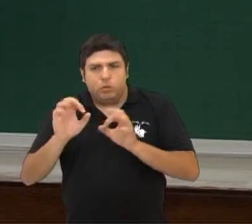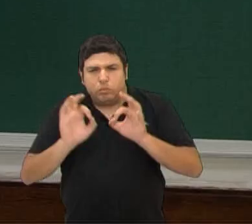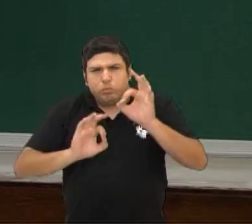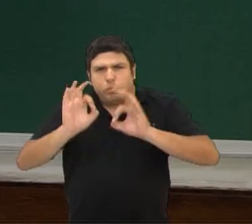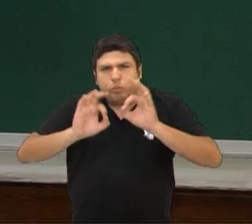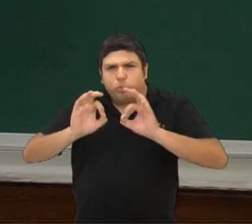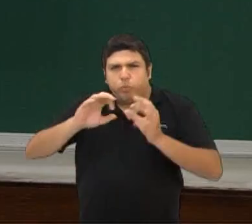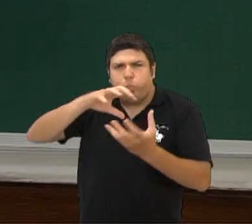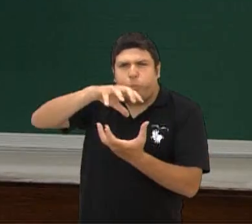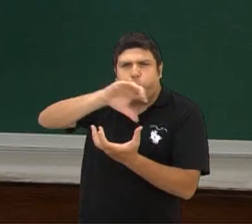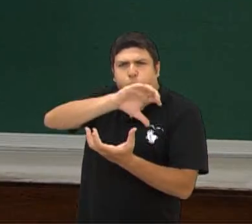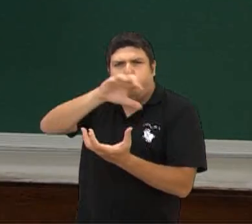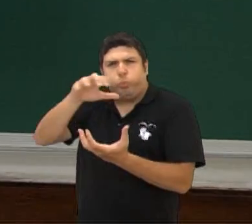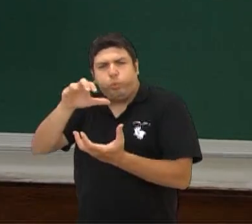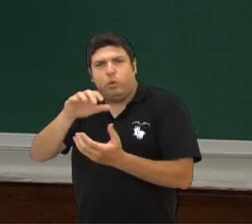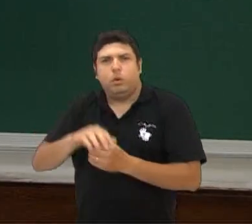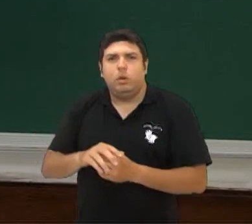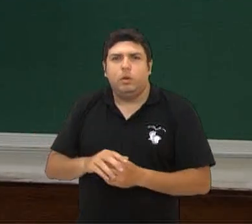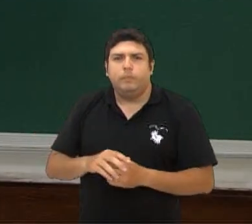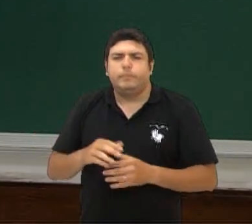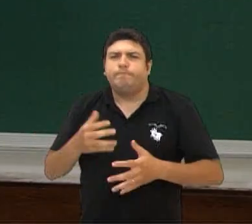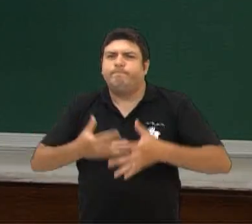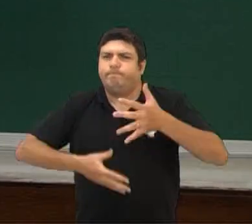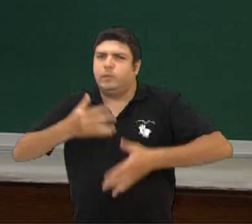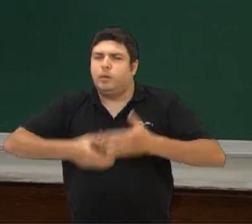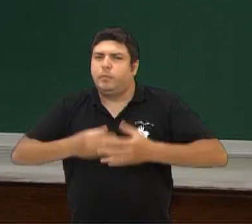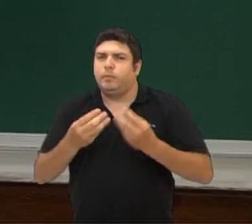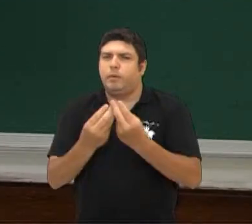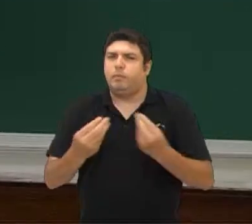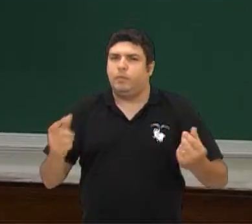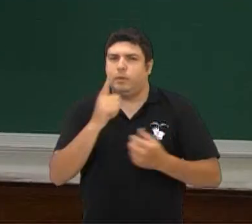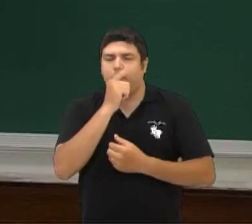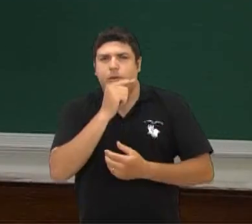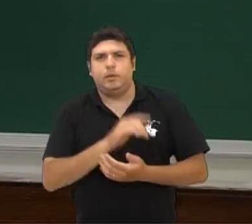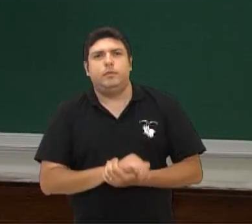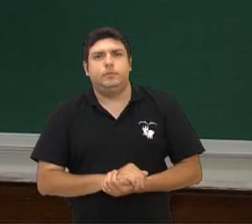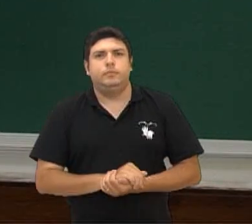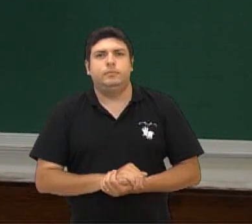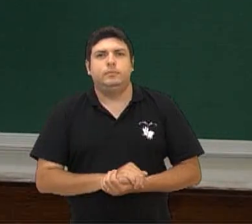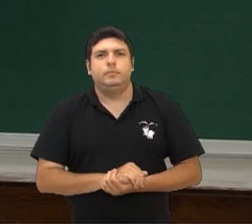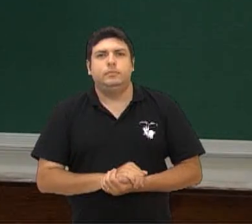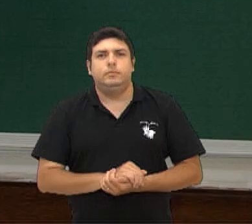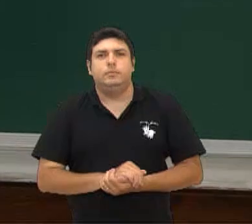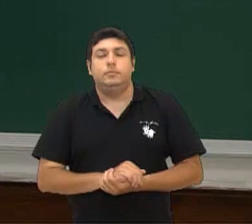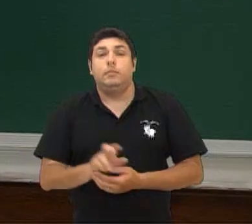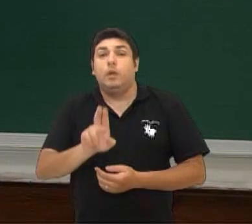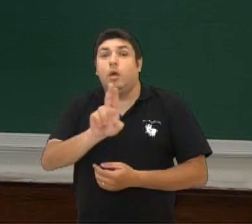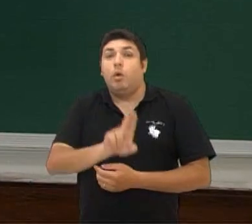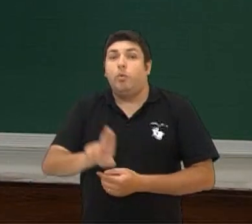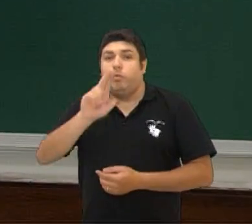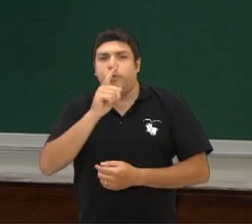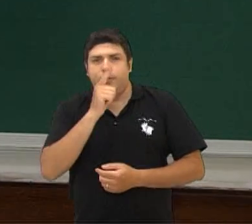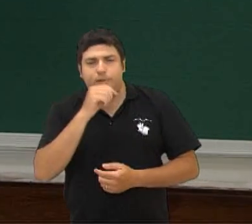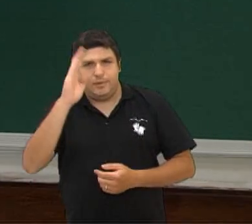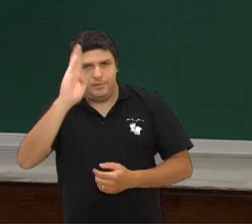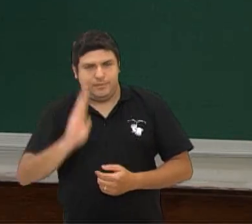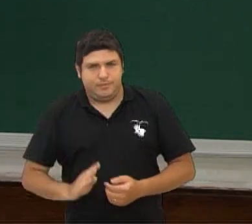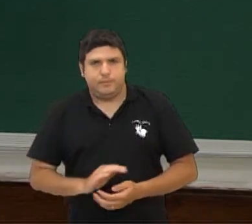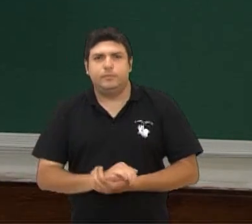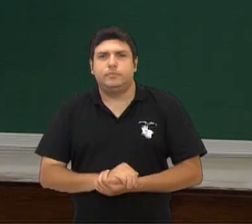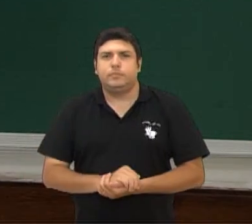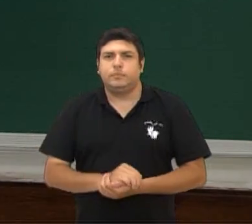isso interfere na quantidade e na qualidade da água que a gente está tendo acesso. Usos da água no Brasil, só de informação aqui, gente,